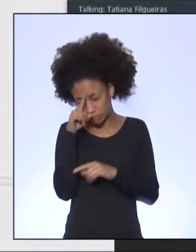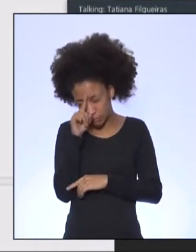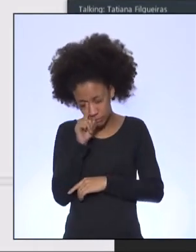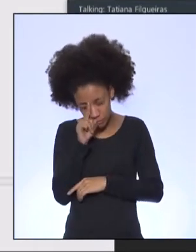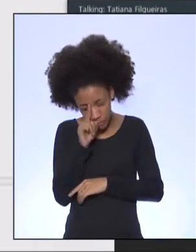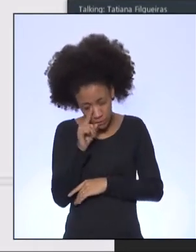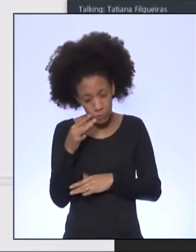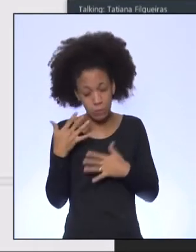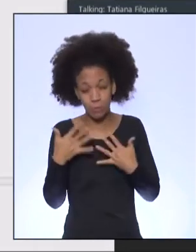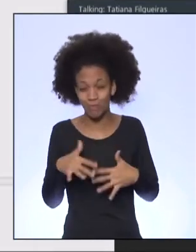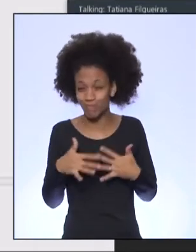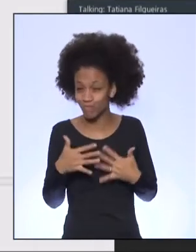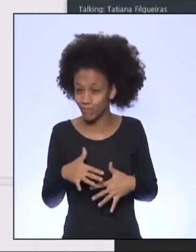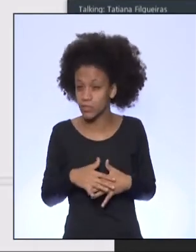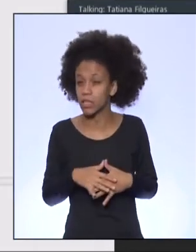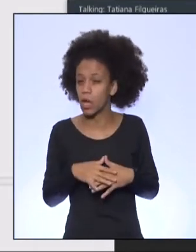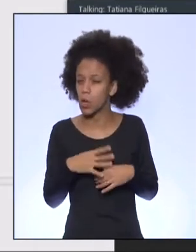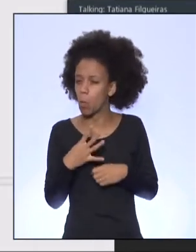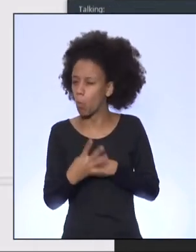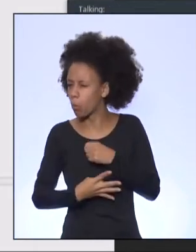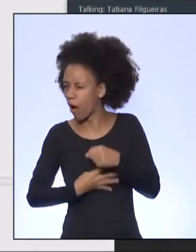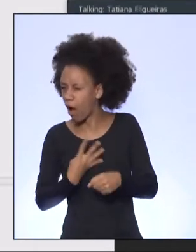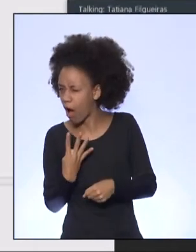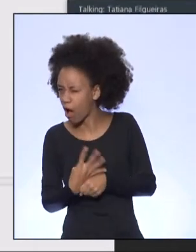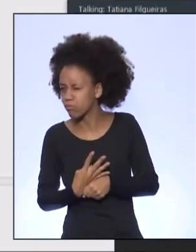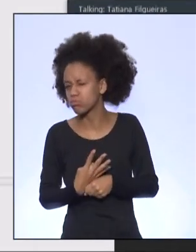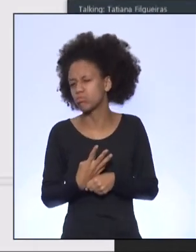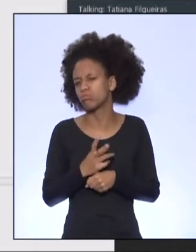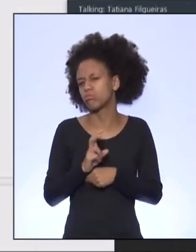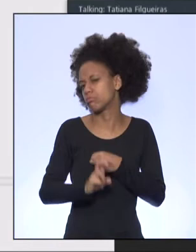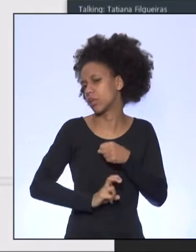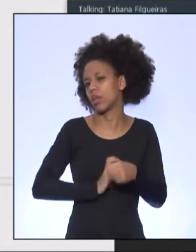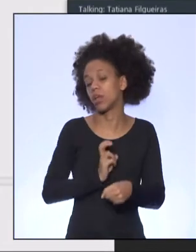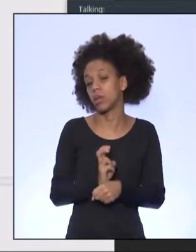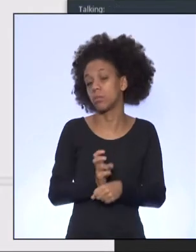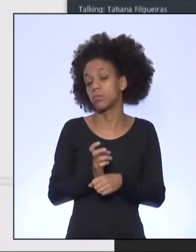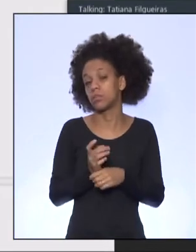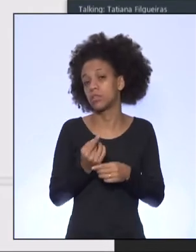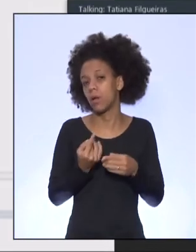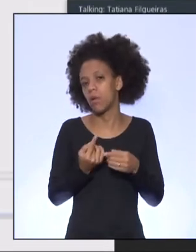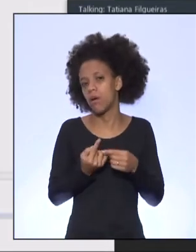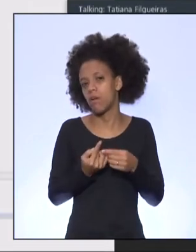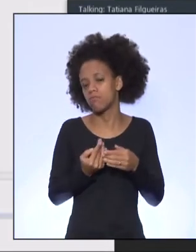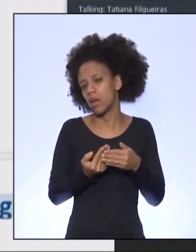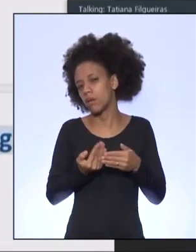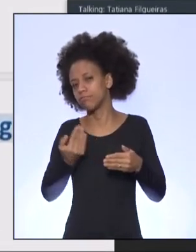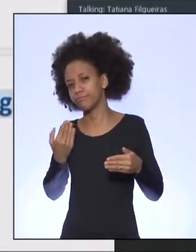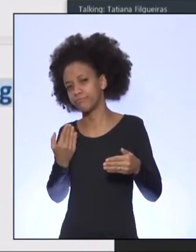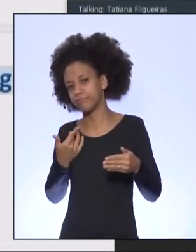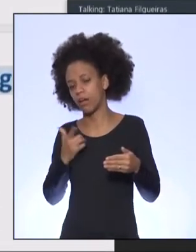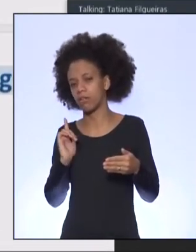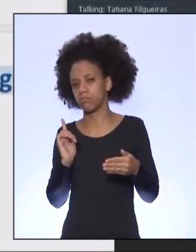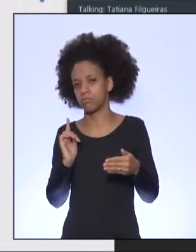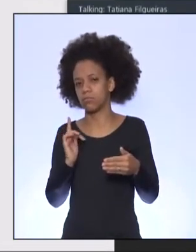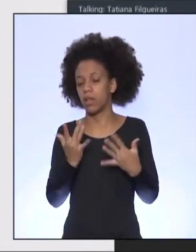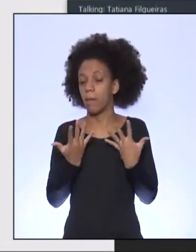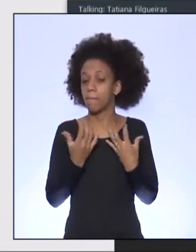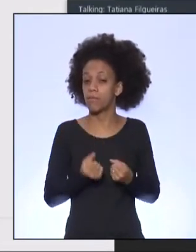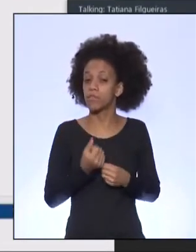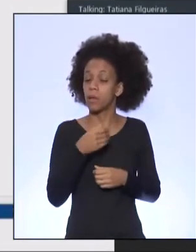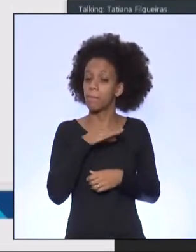nos últimos 4, 5 anos. Portanto, anterior aí à aprovação da BNCC.